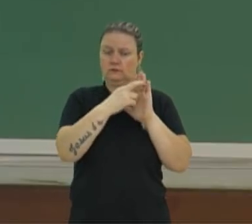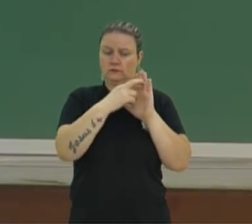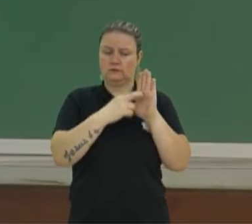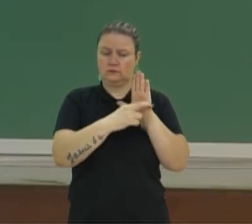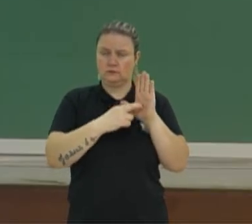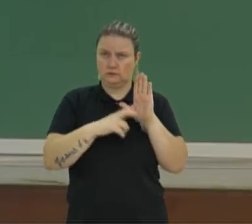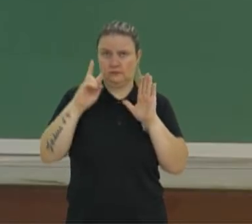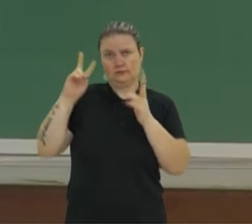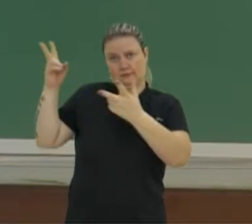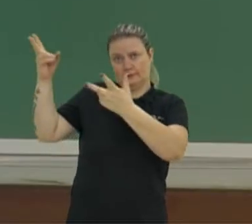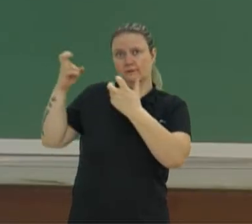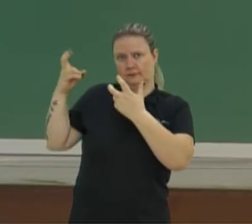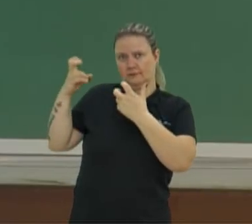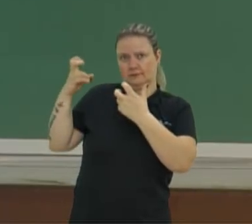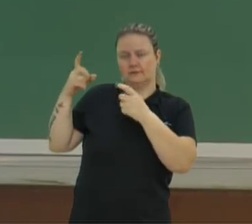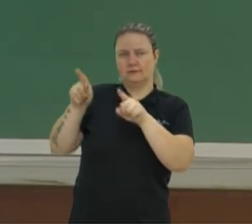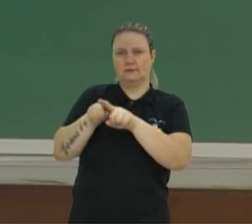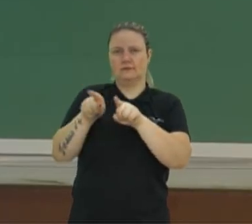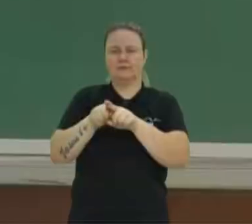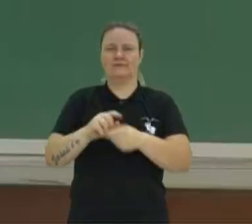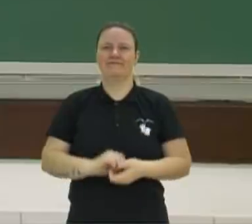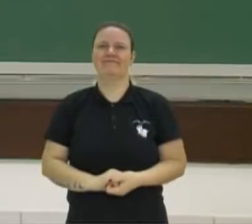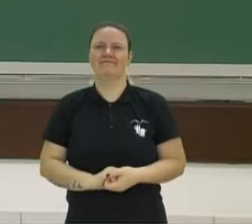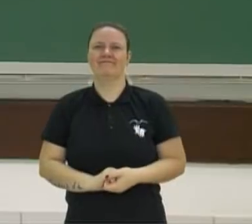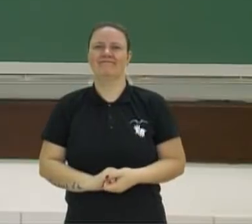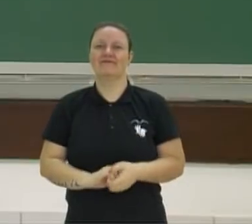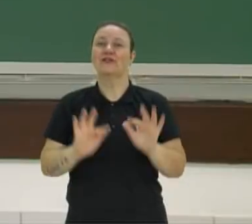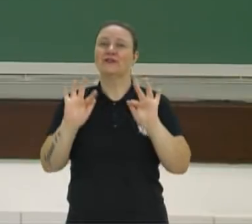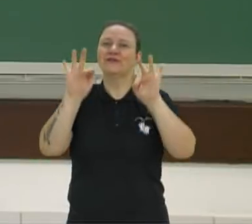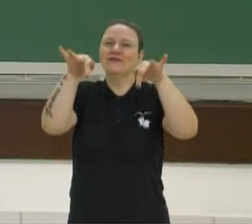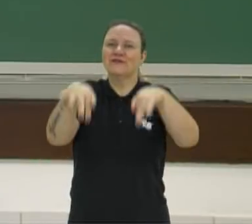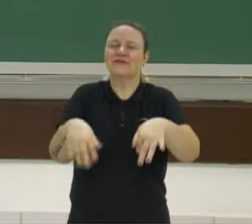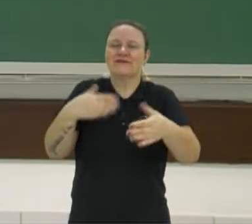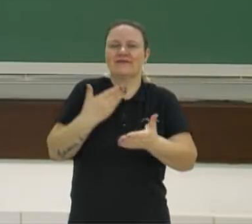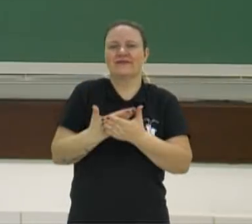se aprofundar. Agora sim, estamos no fim